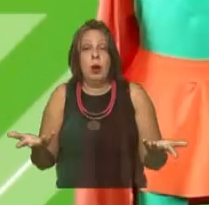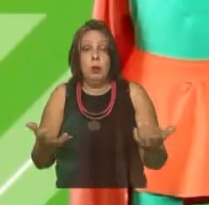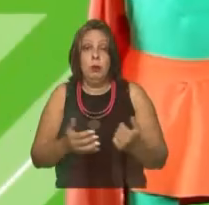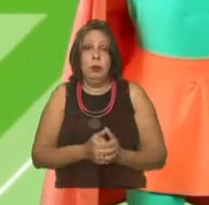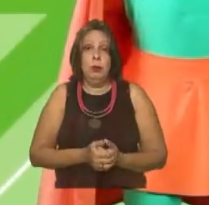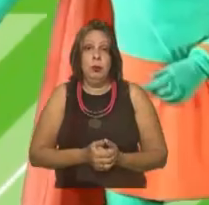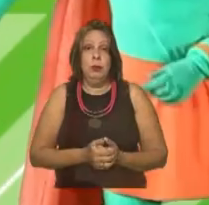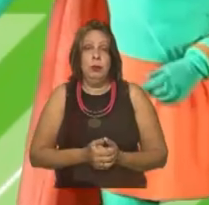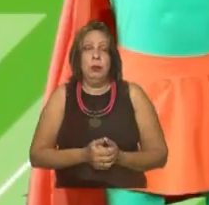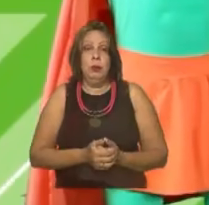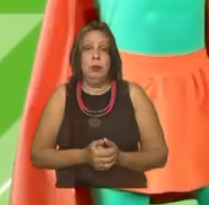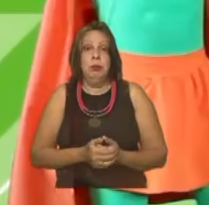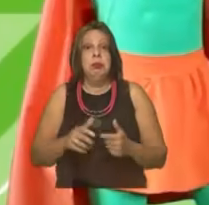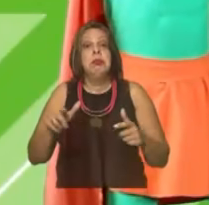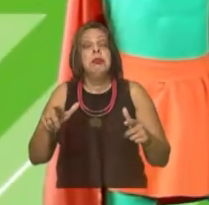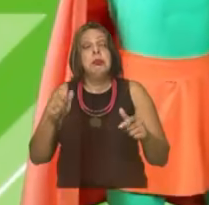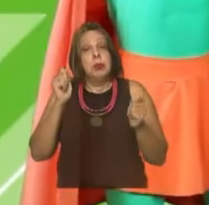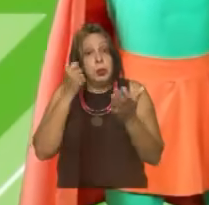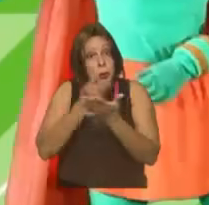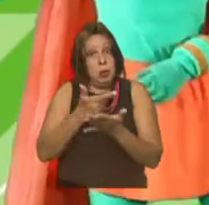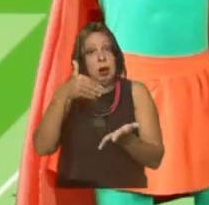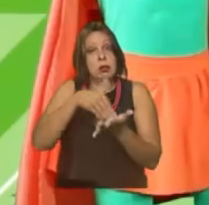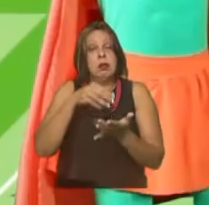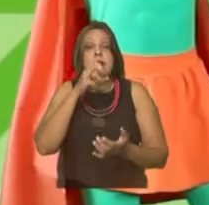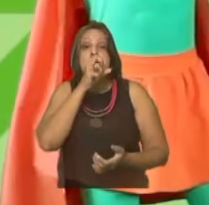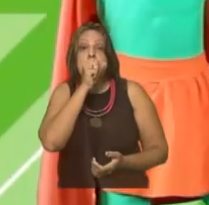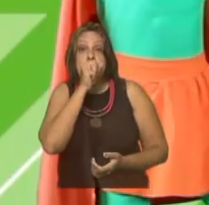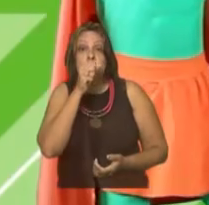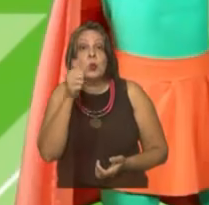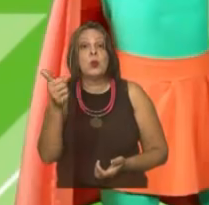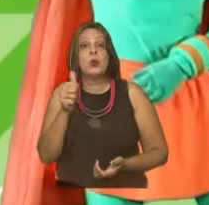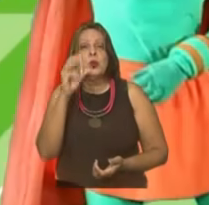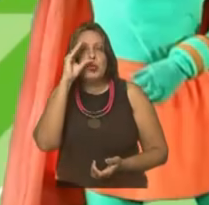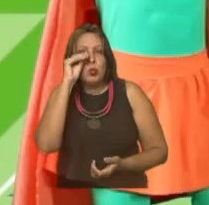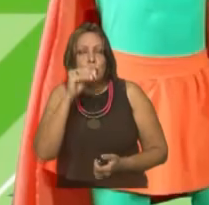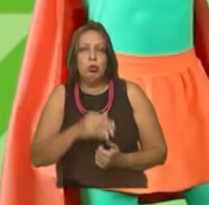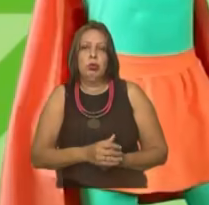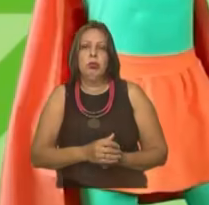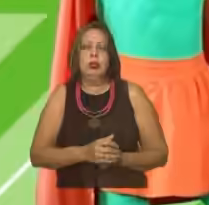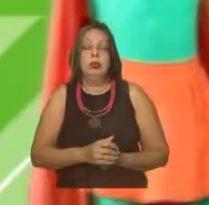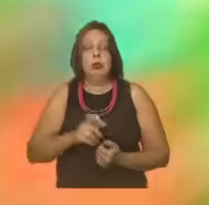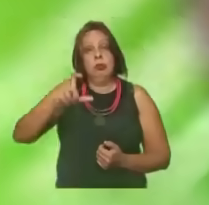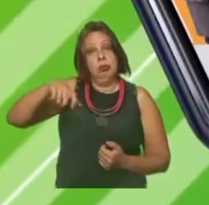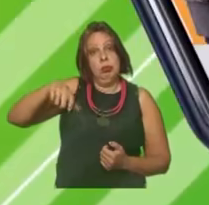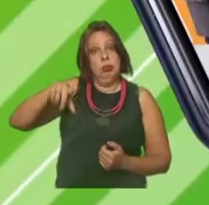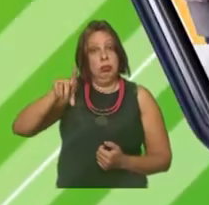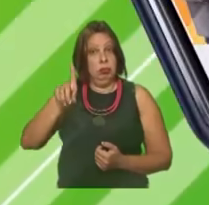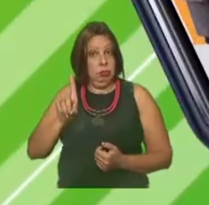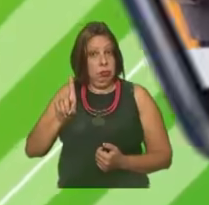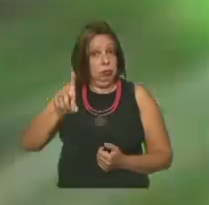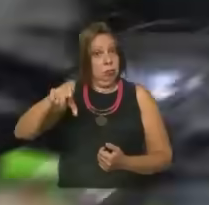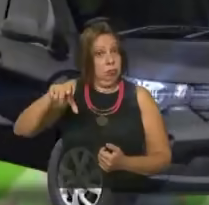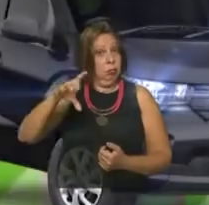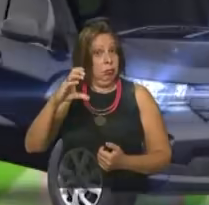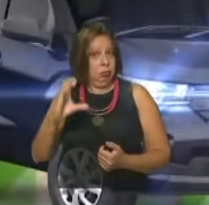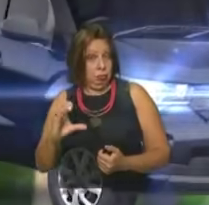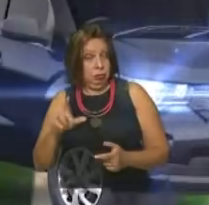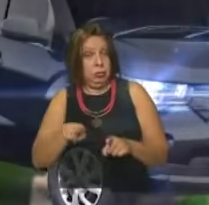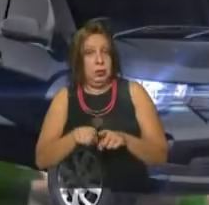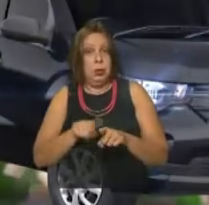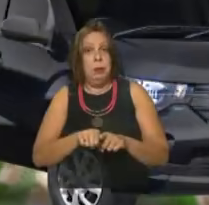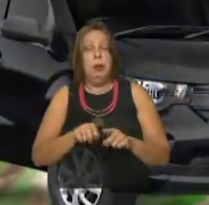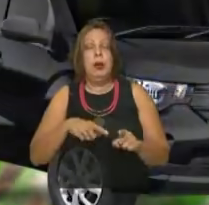seu certificado até as 23 horas do sábado. Com cartão de crédito, débito e agora também via boleto. Baixe o seu Caju